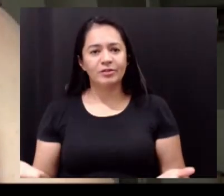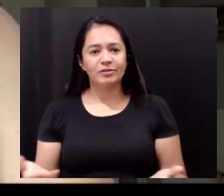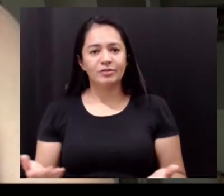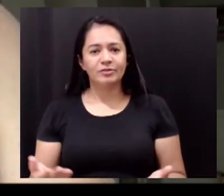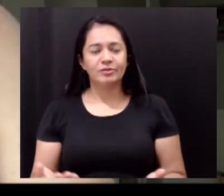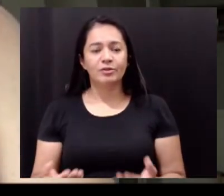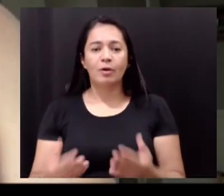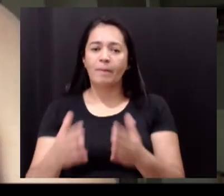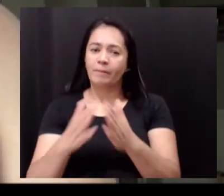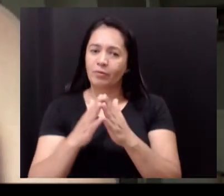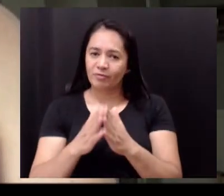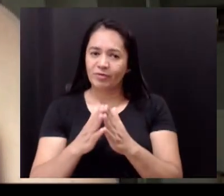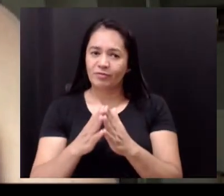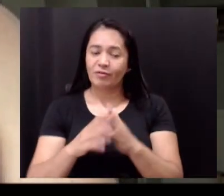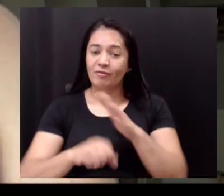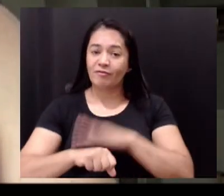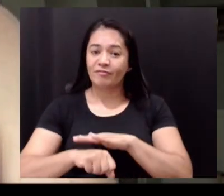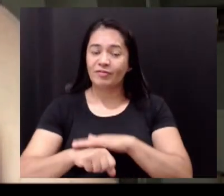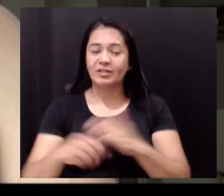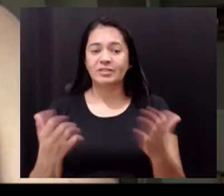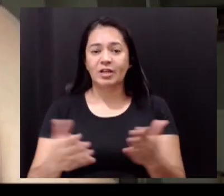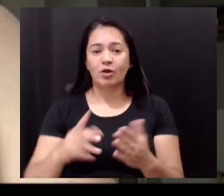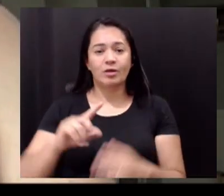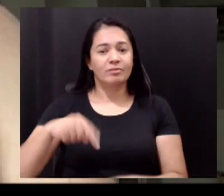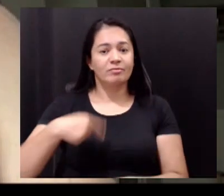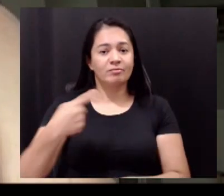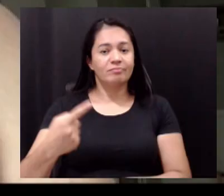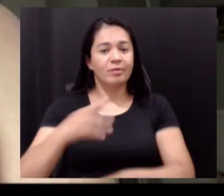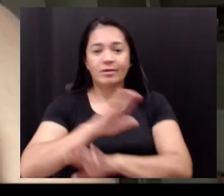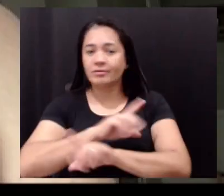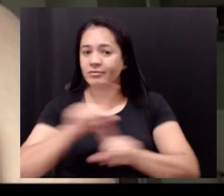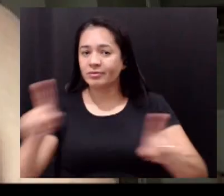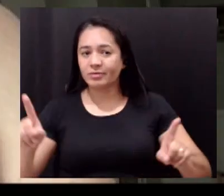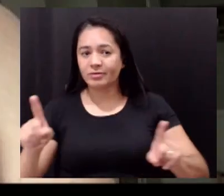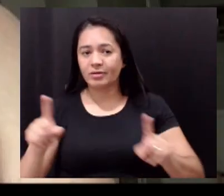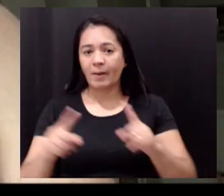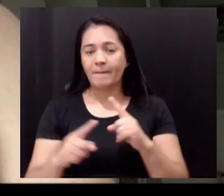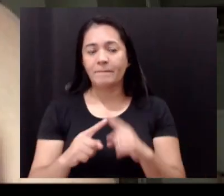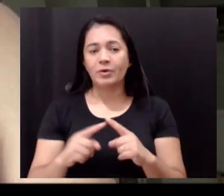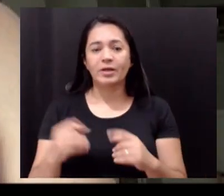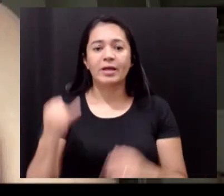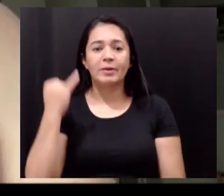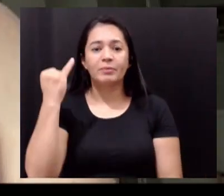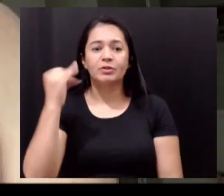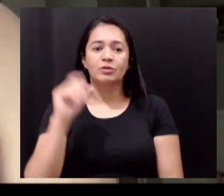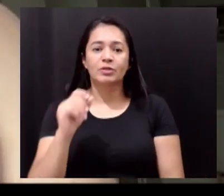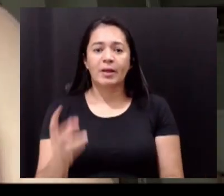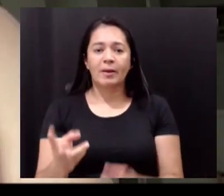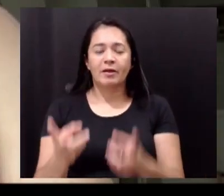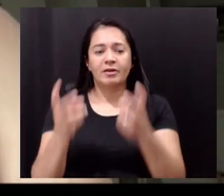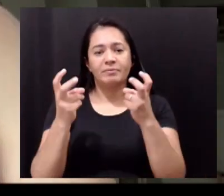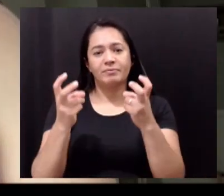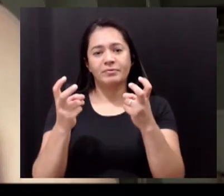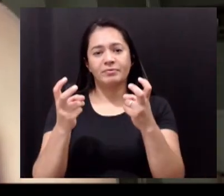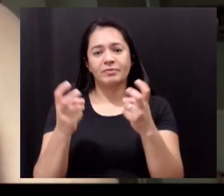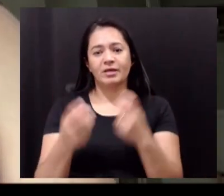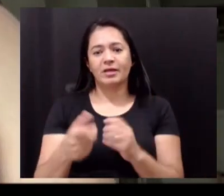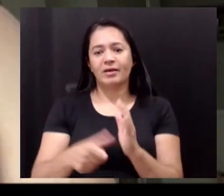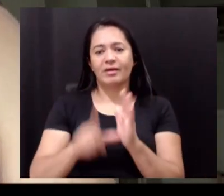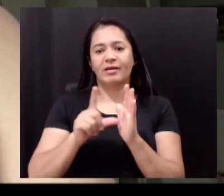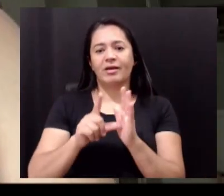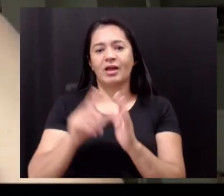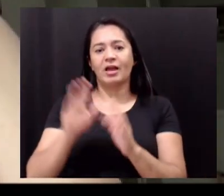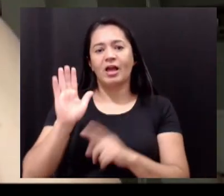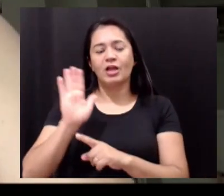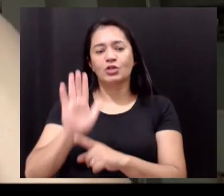feito hoje, porque a gente está falando aqui numa redução muito importante e a detecção precoce possibilita a cura